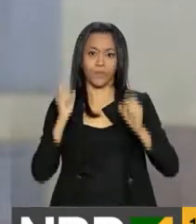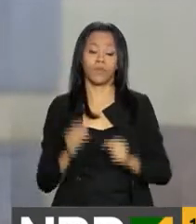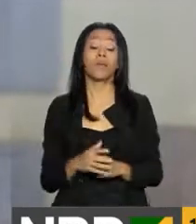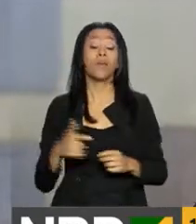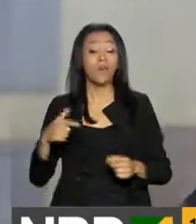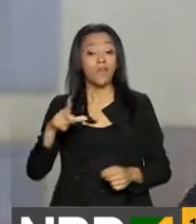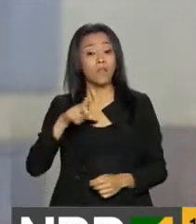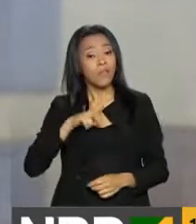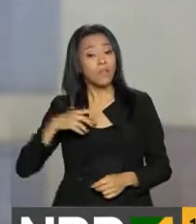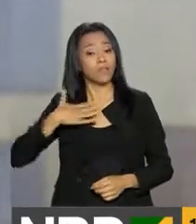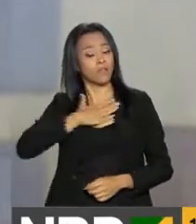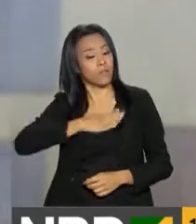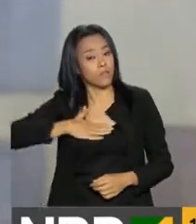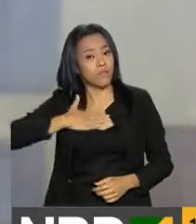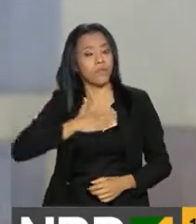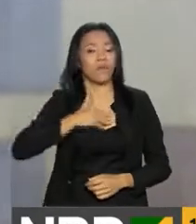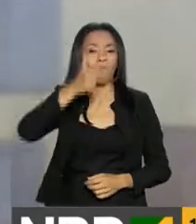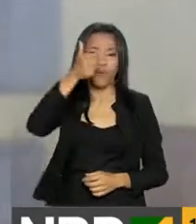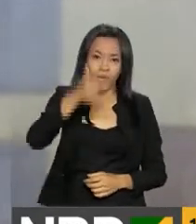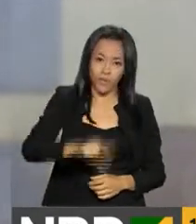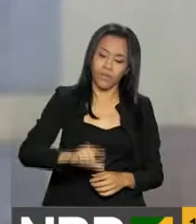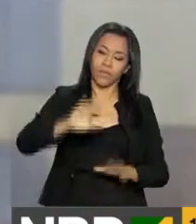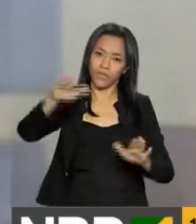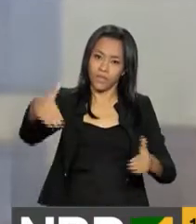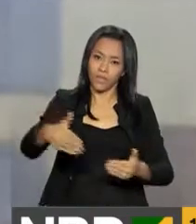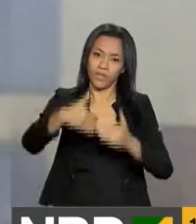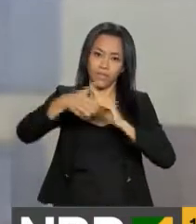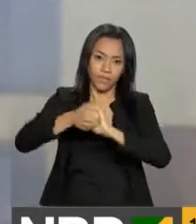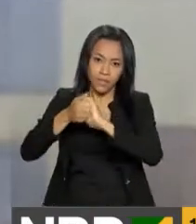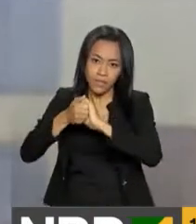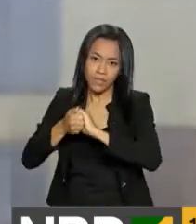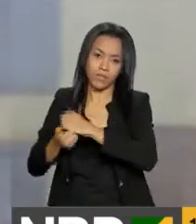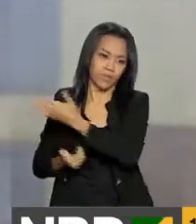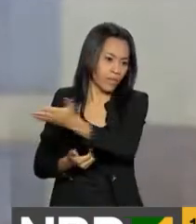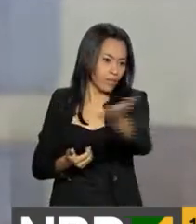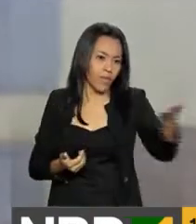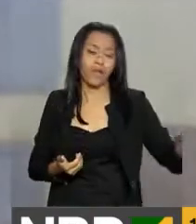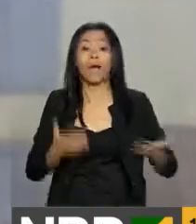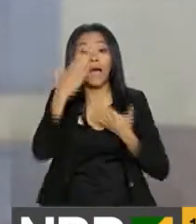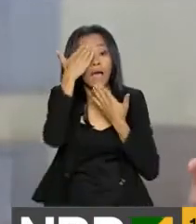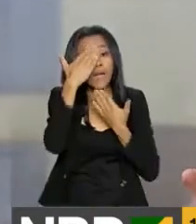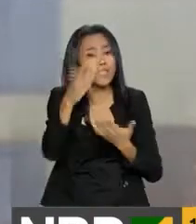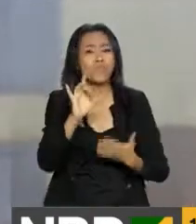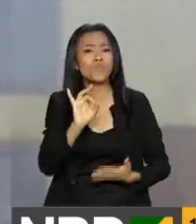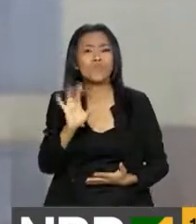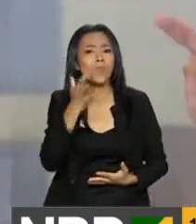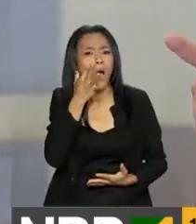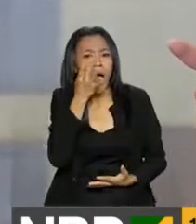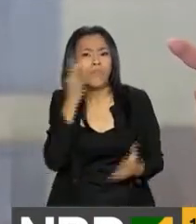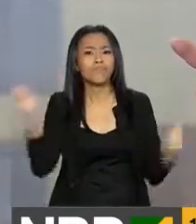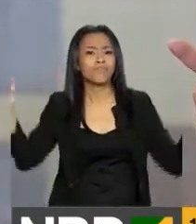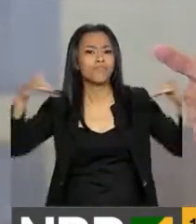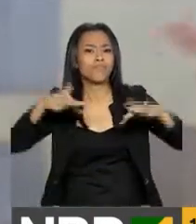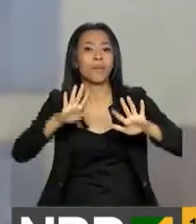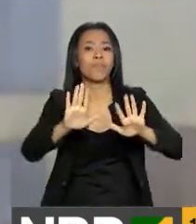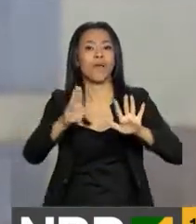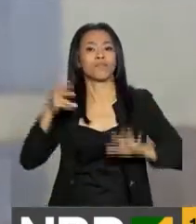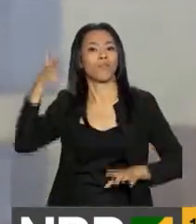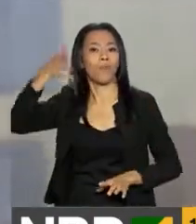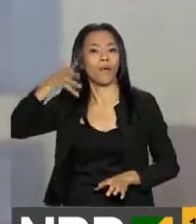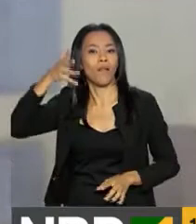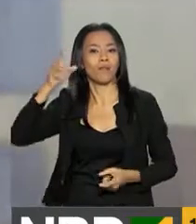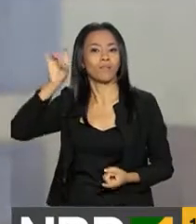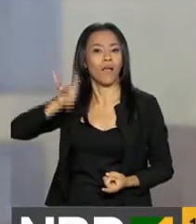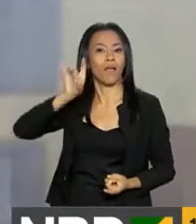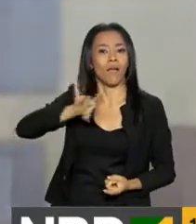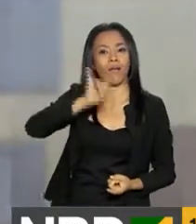a satisfação de mais uma vez saudá-los, agradecer não só a presença, mas especialmente as falas, os